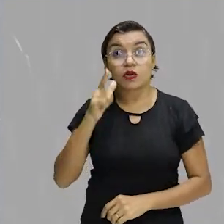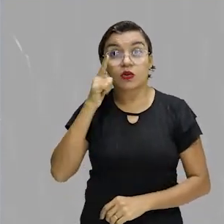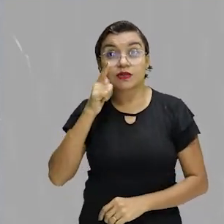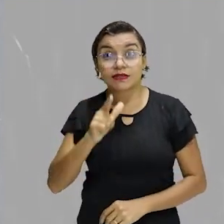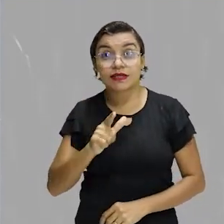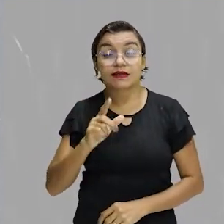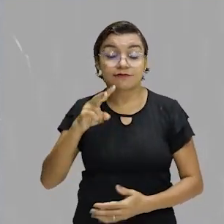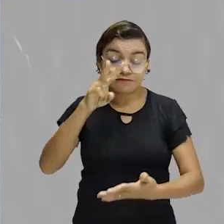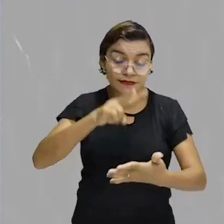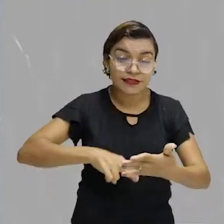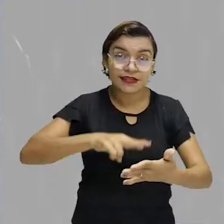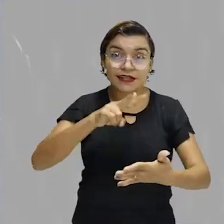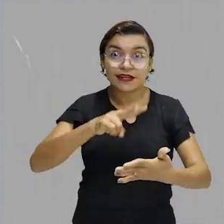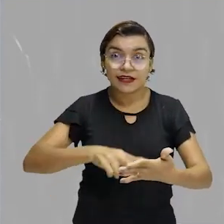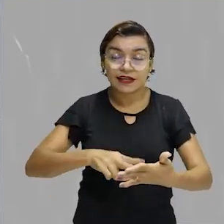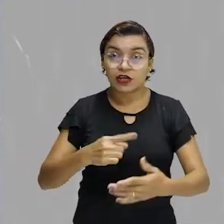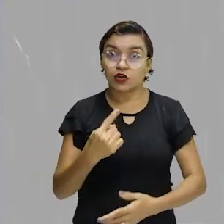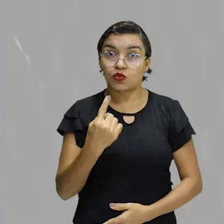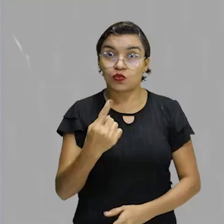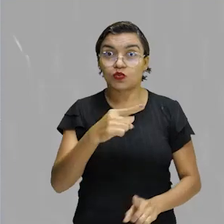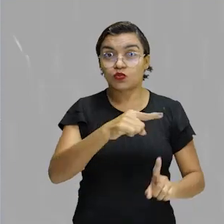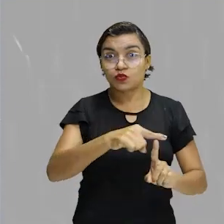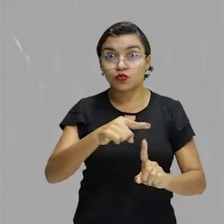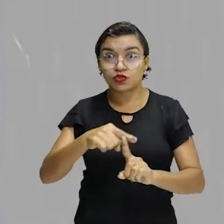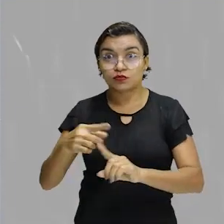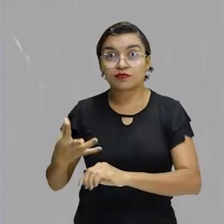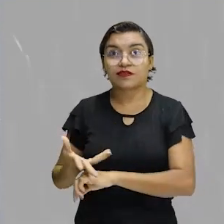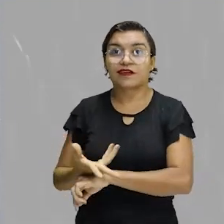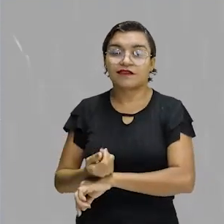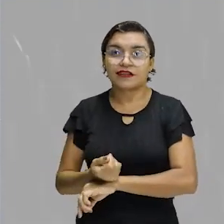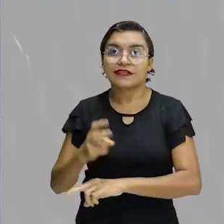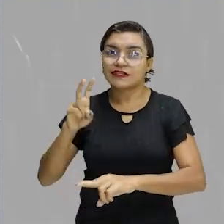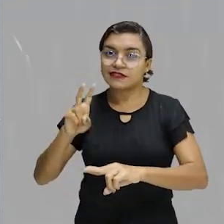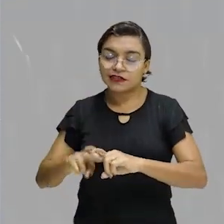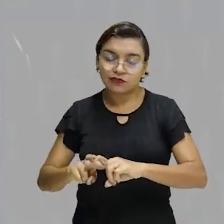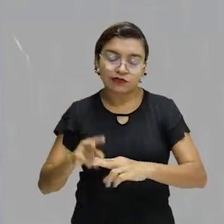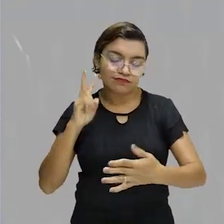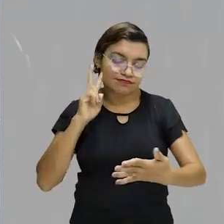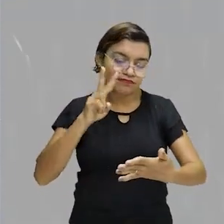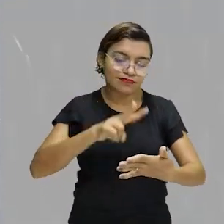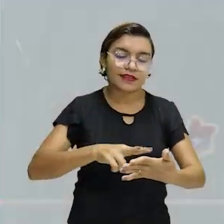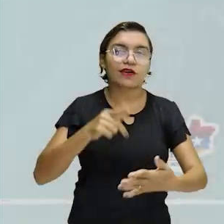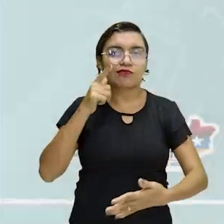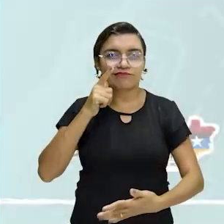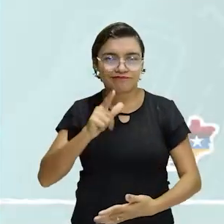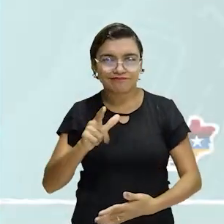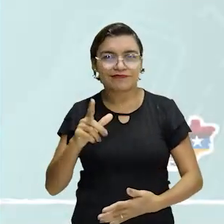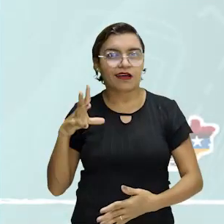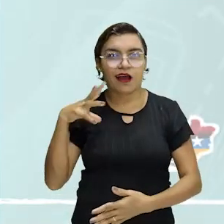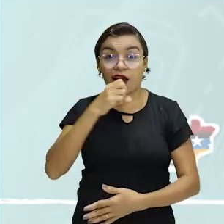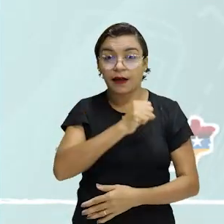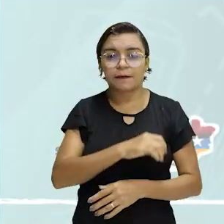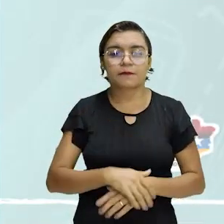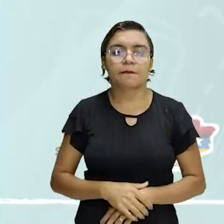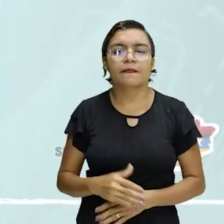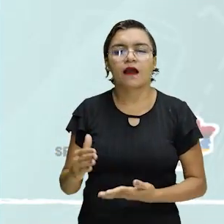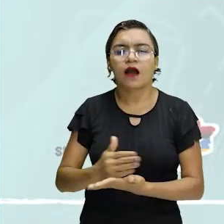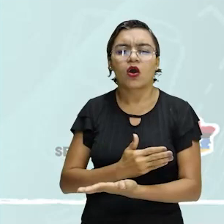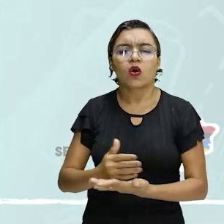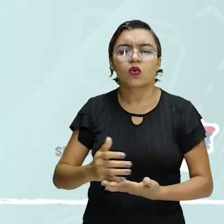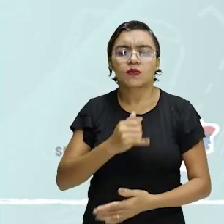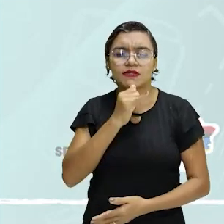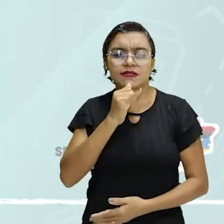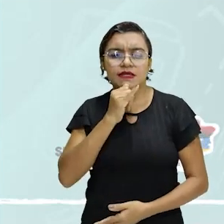em apenas um tipo de evento. Você sentou e conseguiu ler. Tá? Aqui tem alguns exemplos de